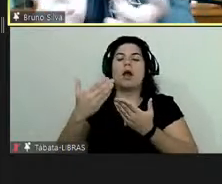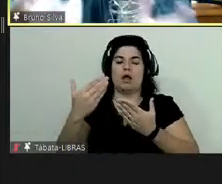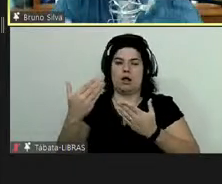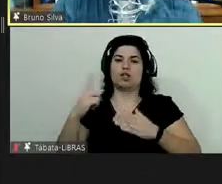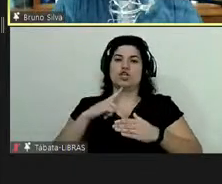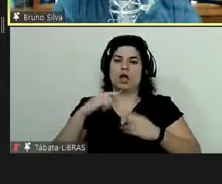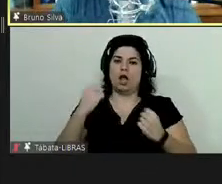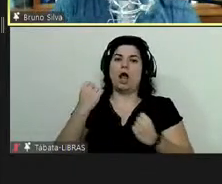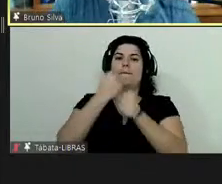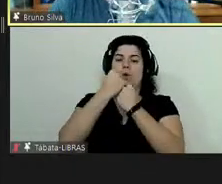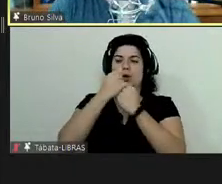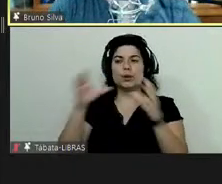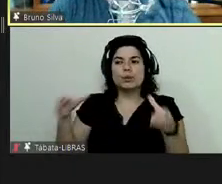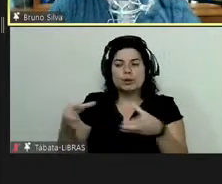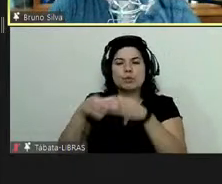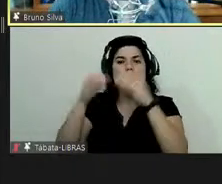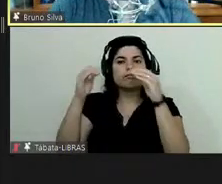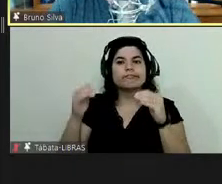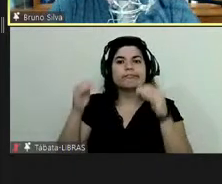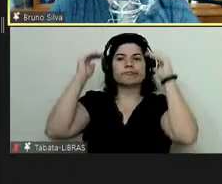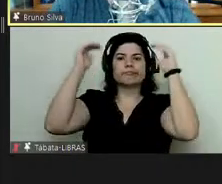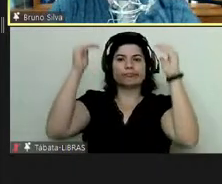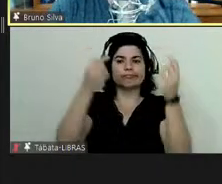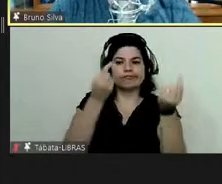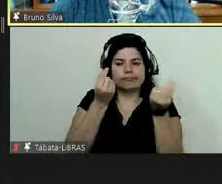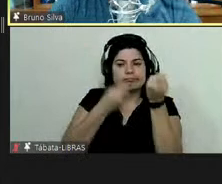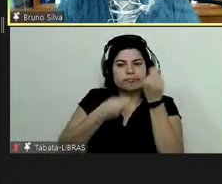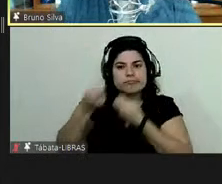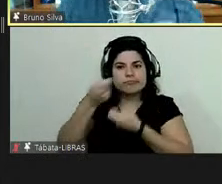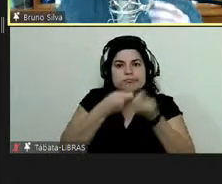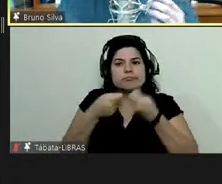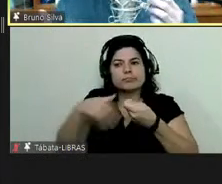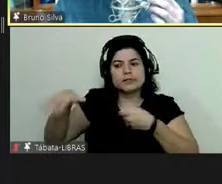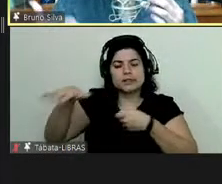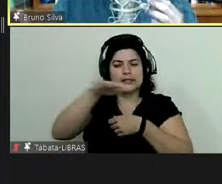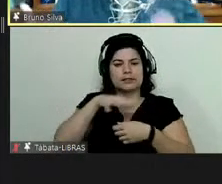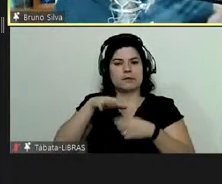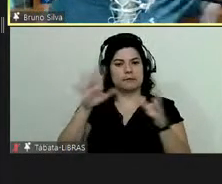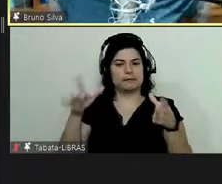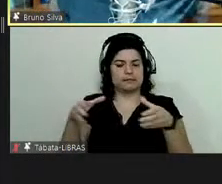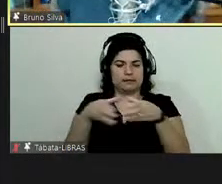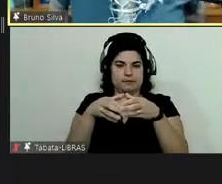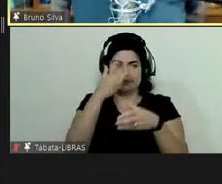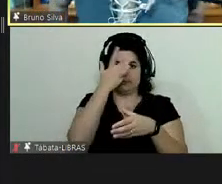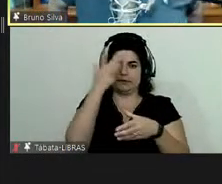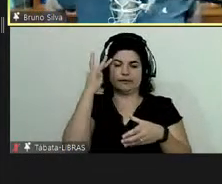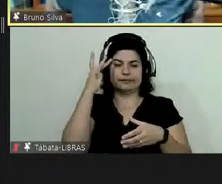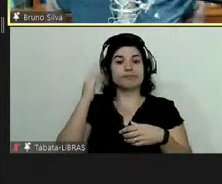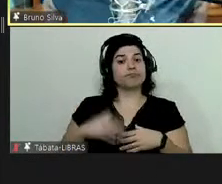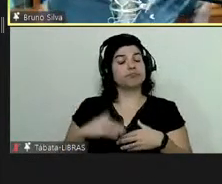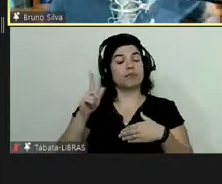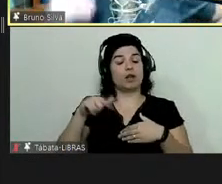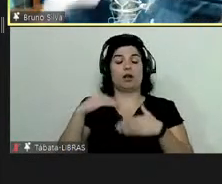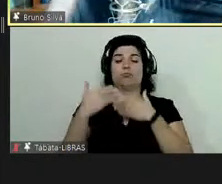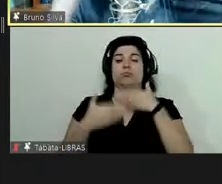apoiados por uma certa Elite política brasileira uma certa Elite Econômica percebe Então esse é o processo de formação vamos dizer assim do